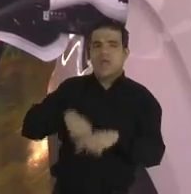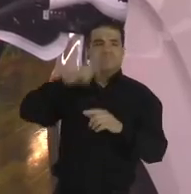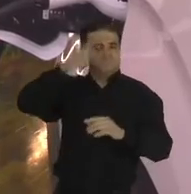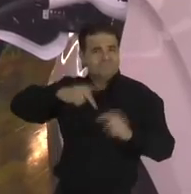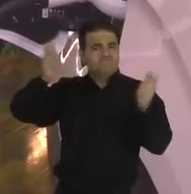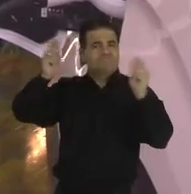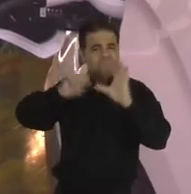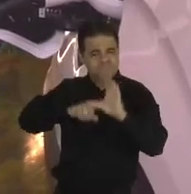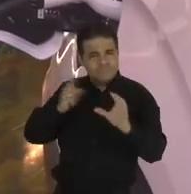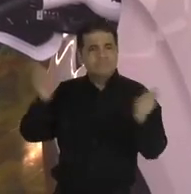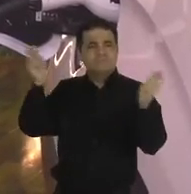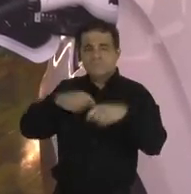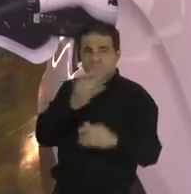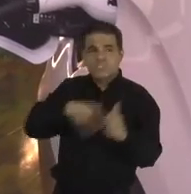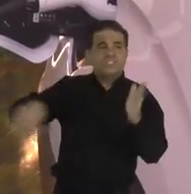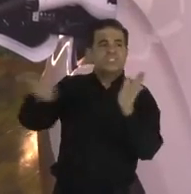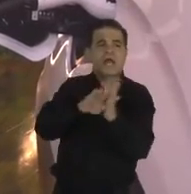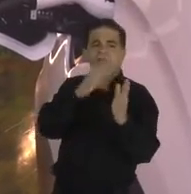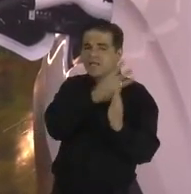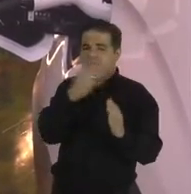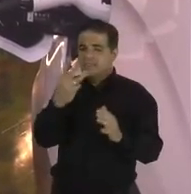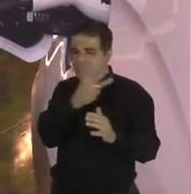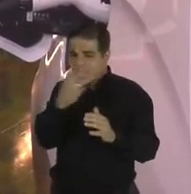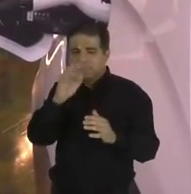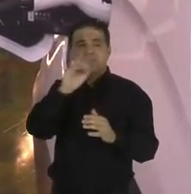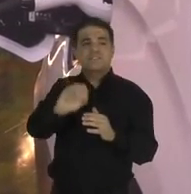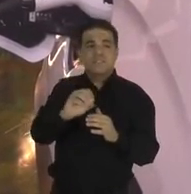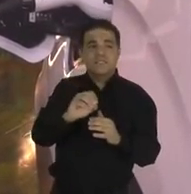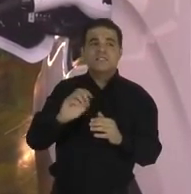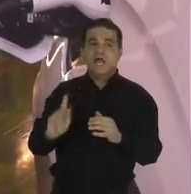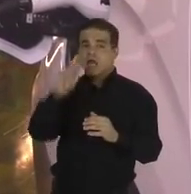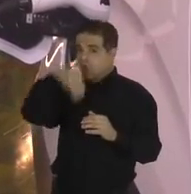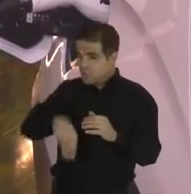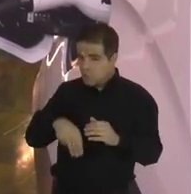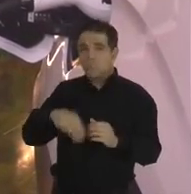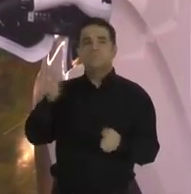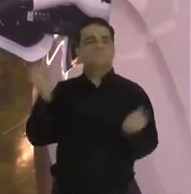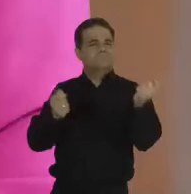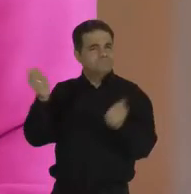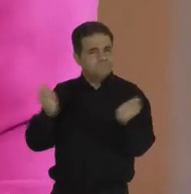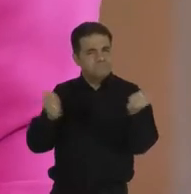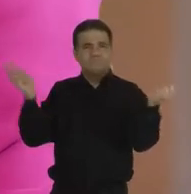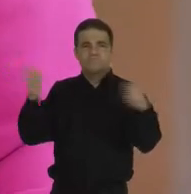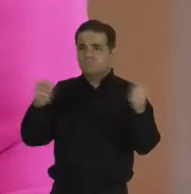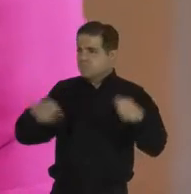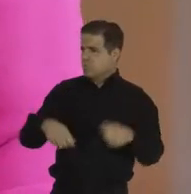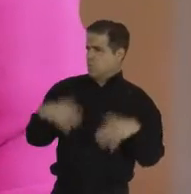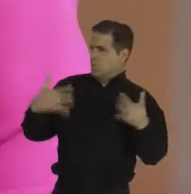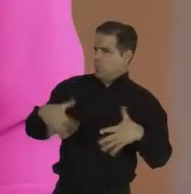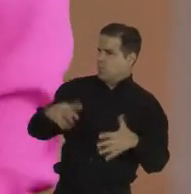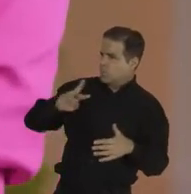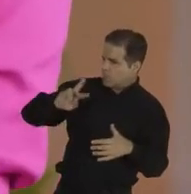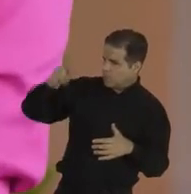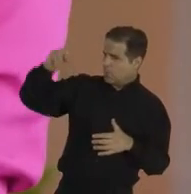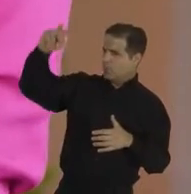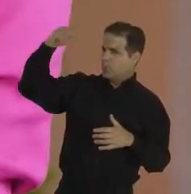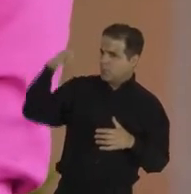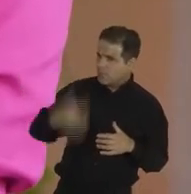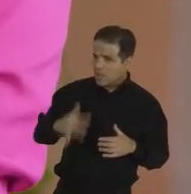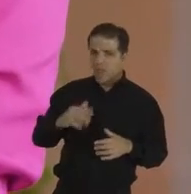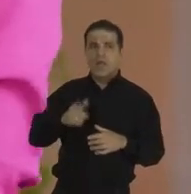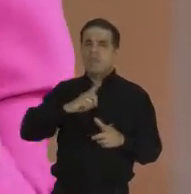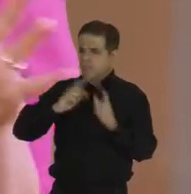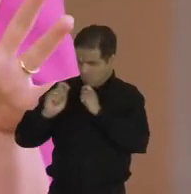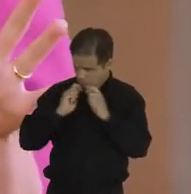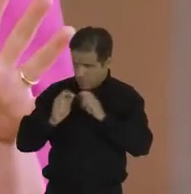que pode chegar a até 330 km em condições ideais é muito potência né Kátia a gente